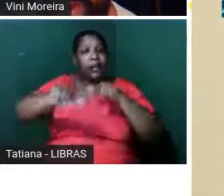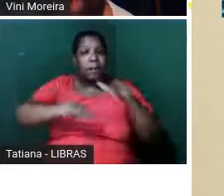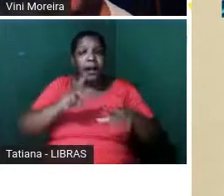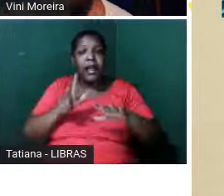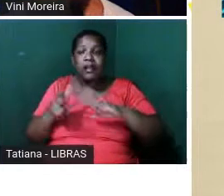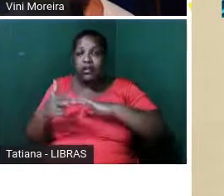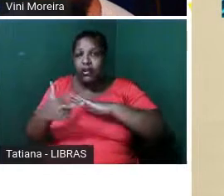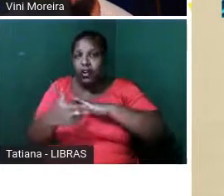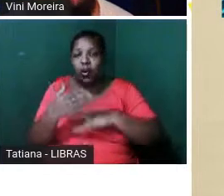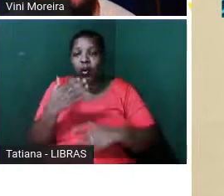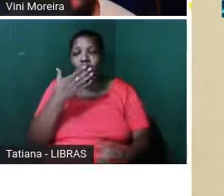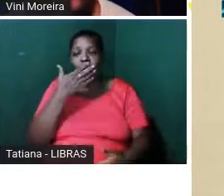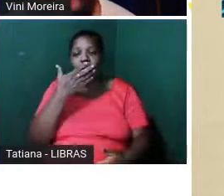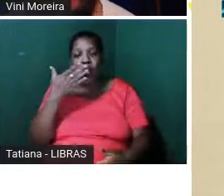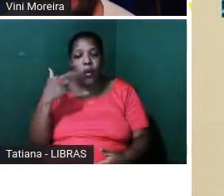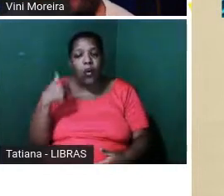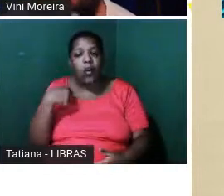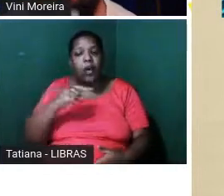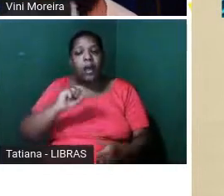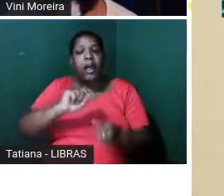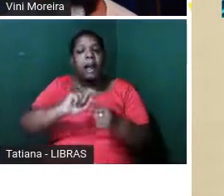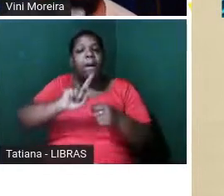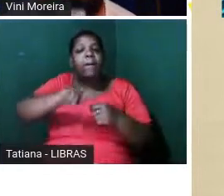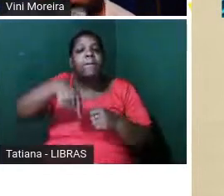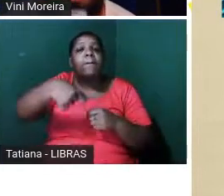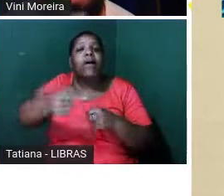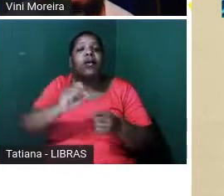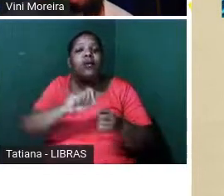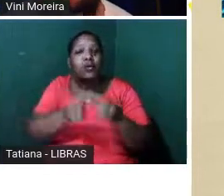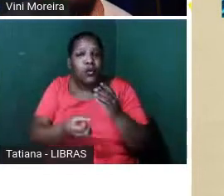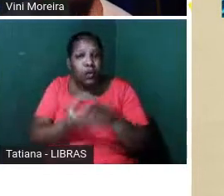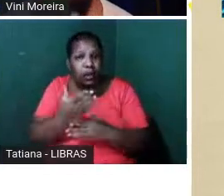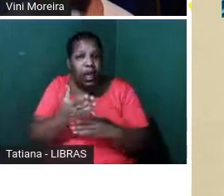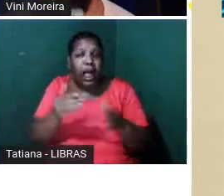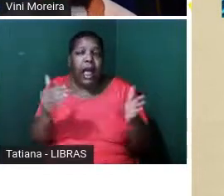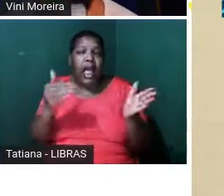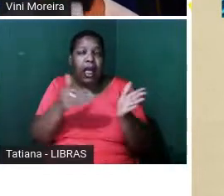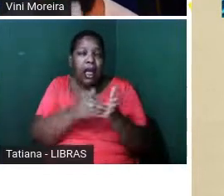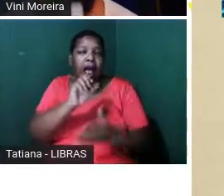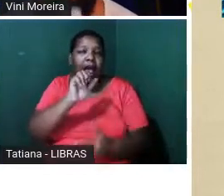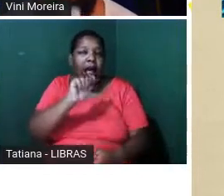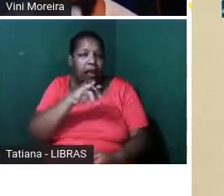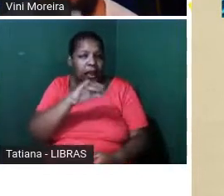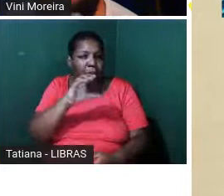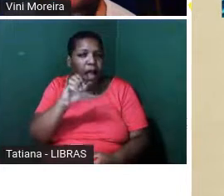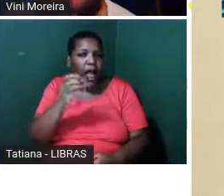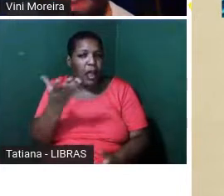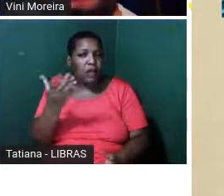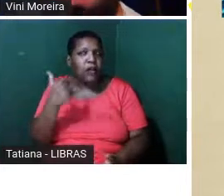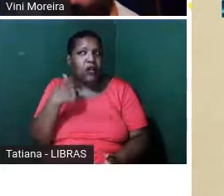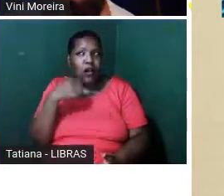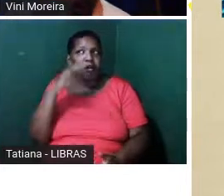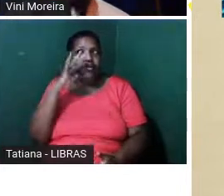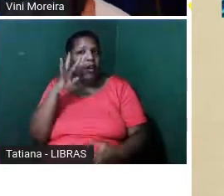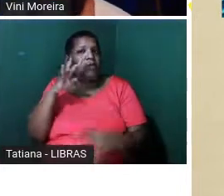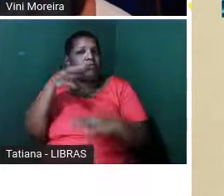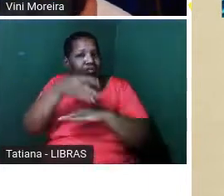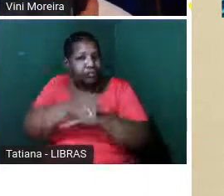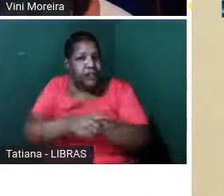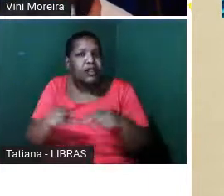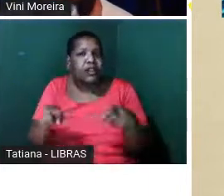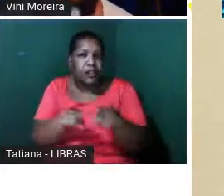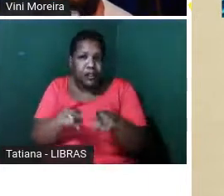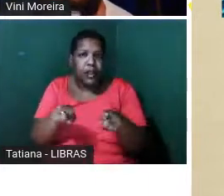edição corra e pós-produção em geral até animação já me me intrometi aí também